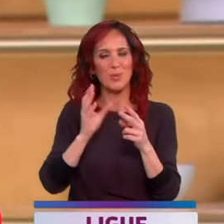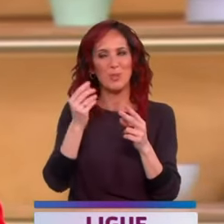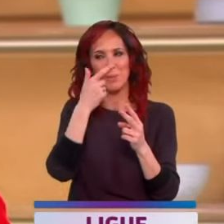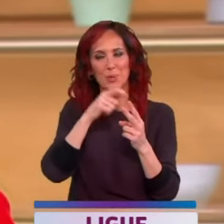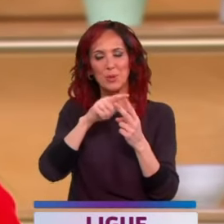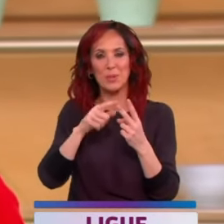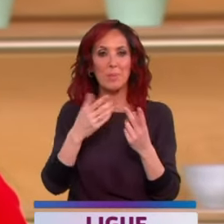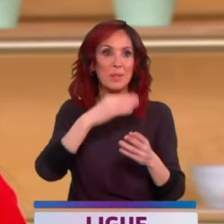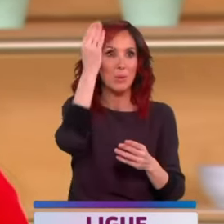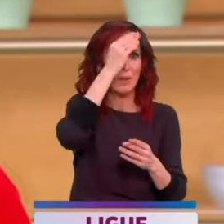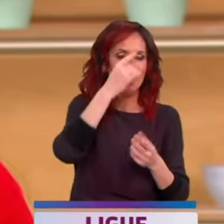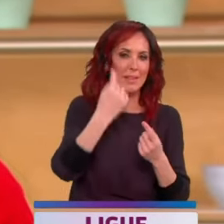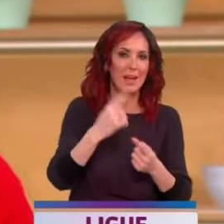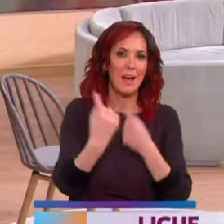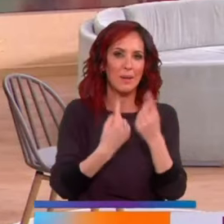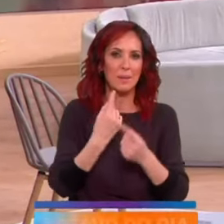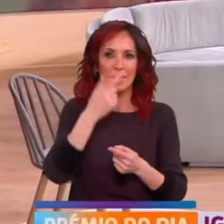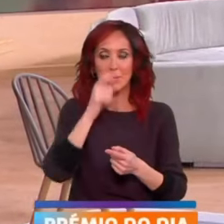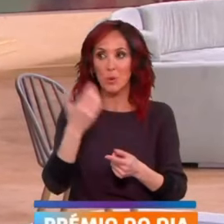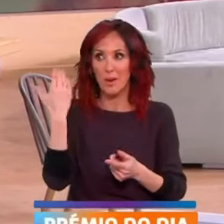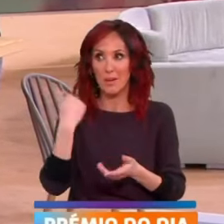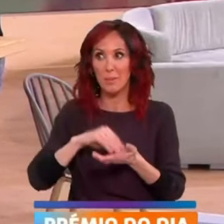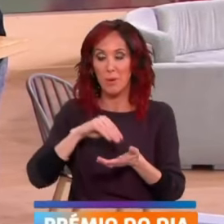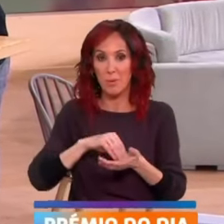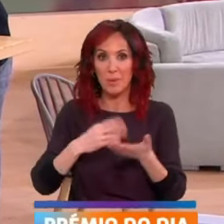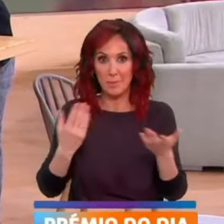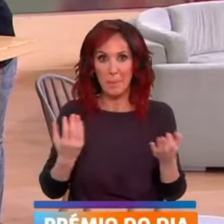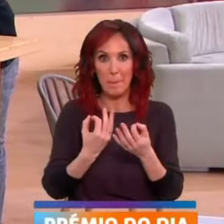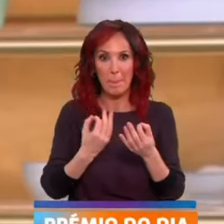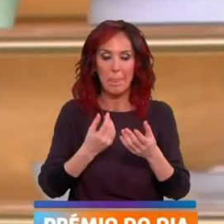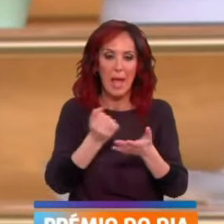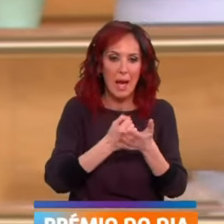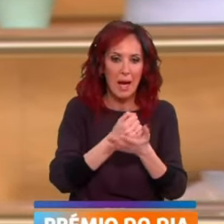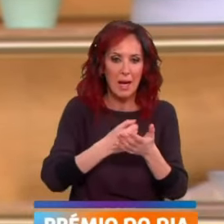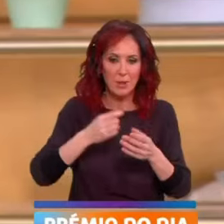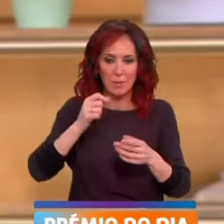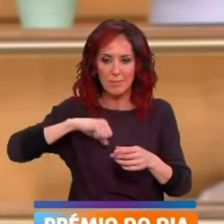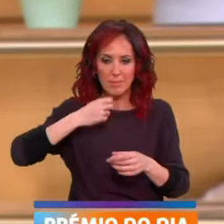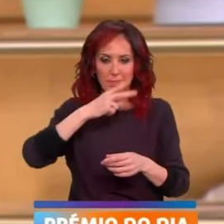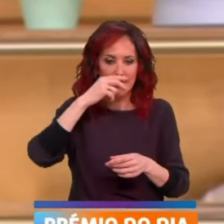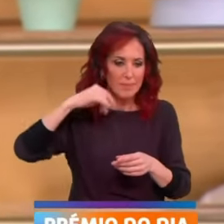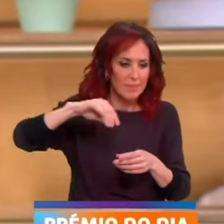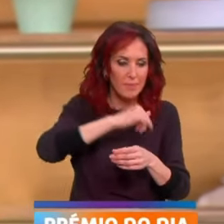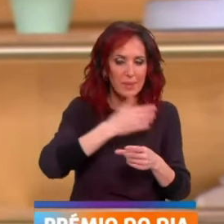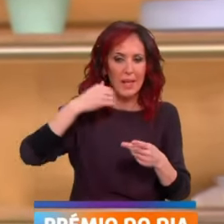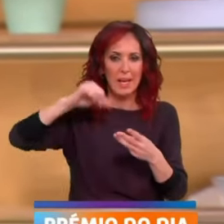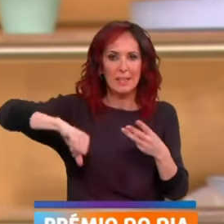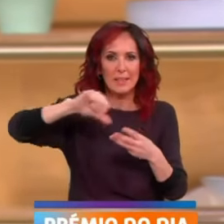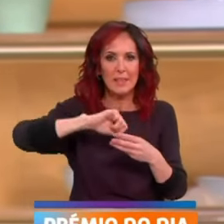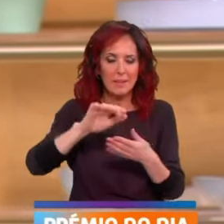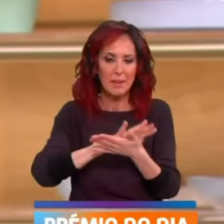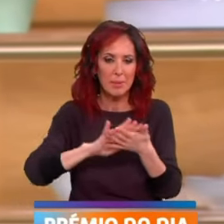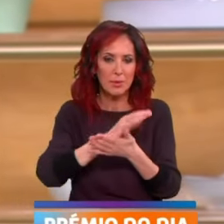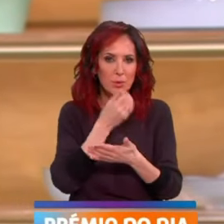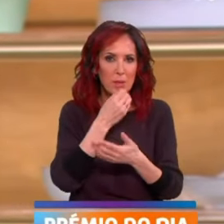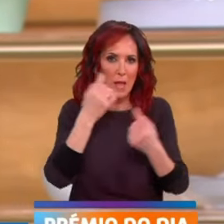O Alentejo tem esta coisa incrível que é, as pessoas eram muito pobres. Certo. E com um bocado de alho, uns coentros e azeite, fazia-se a base da